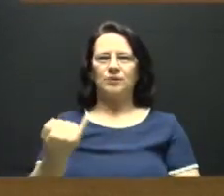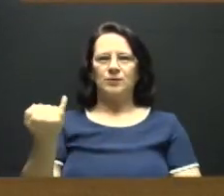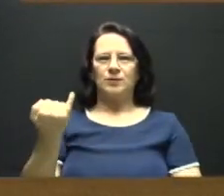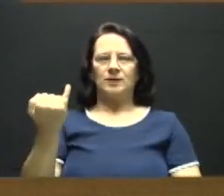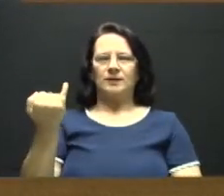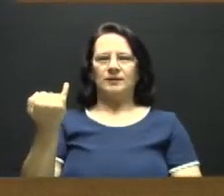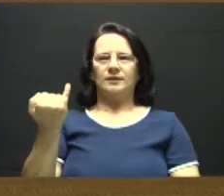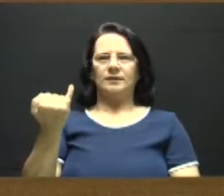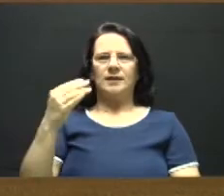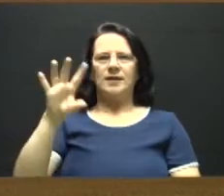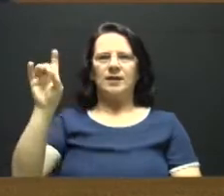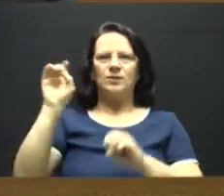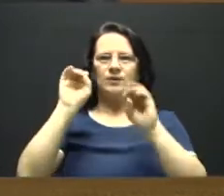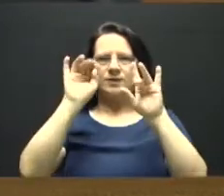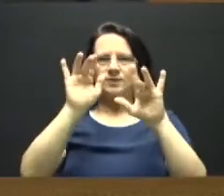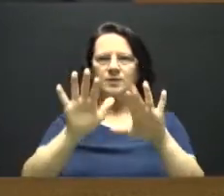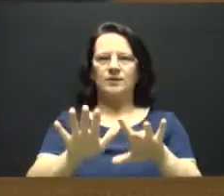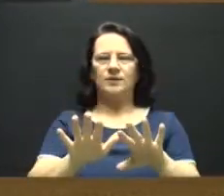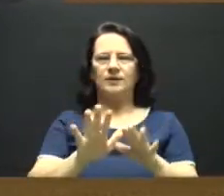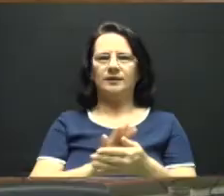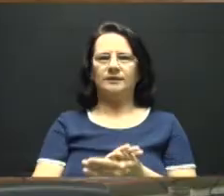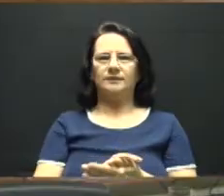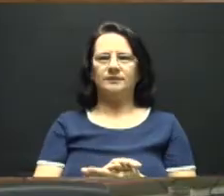evento que deus abençoe